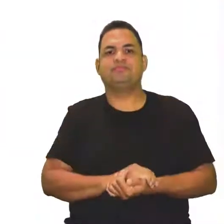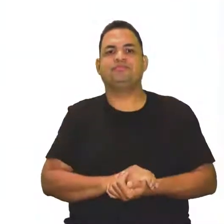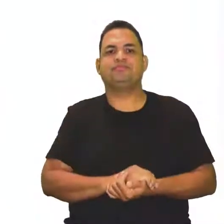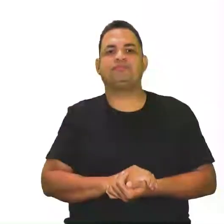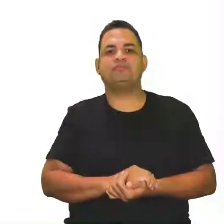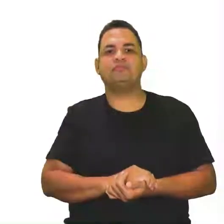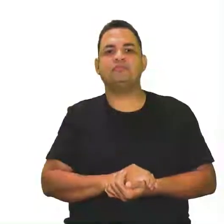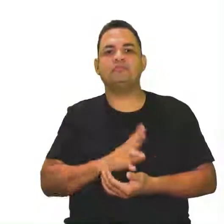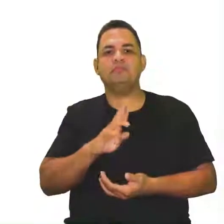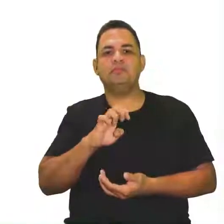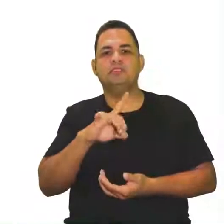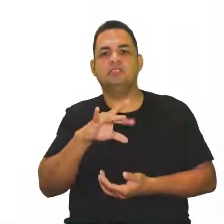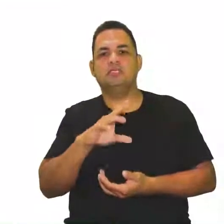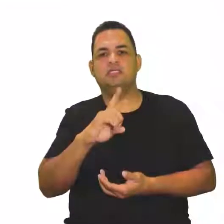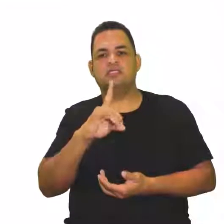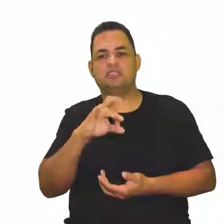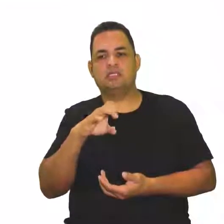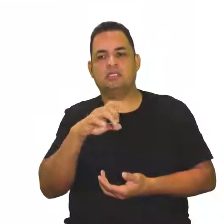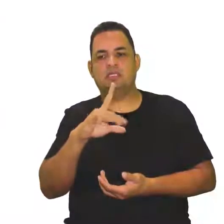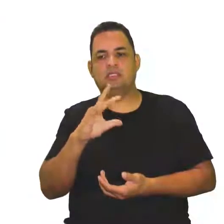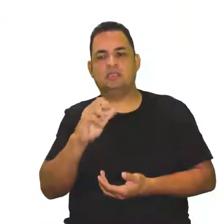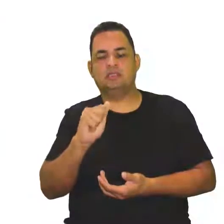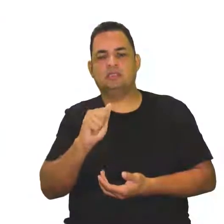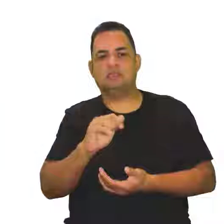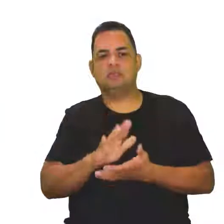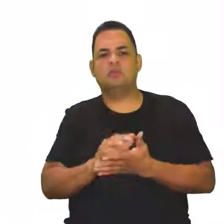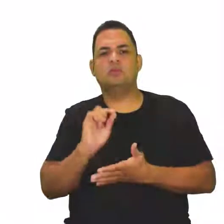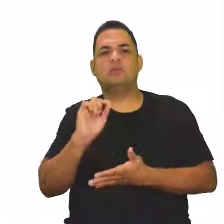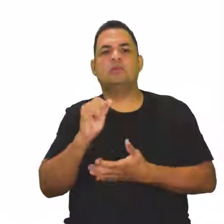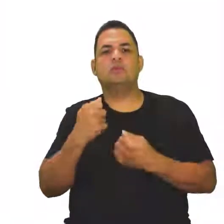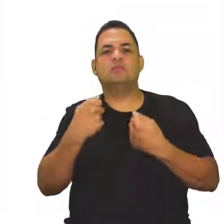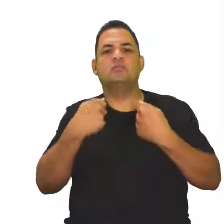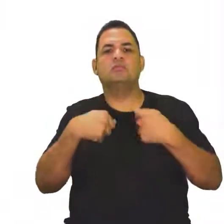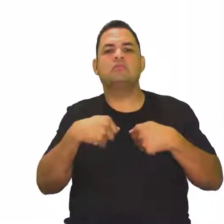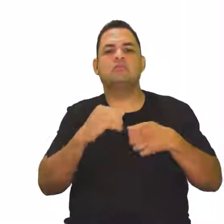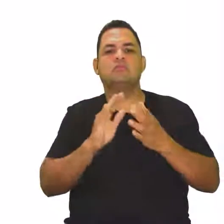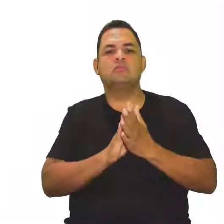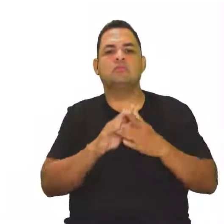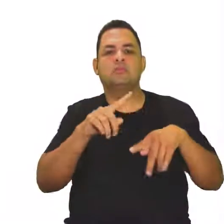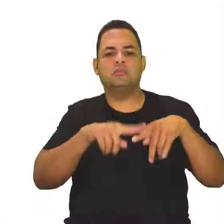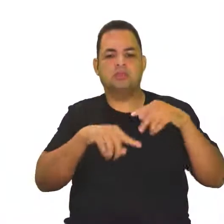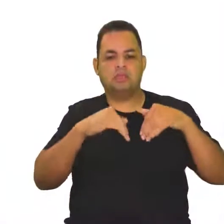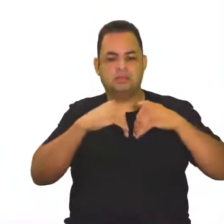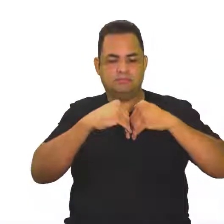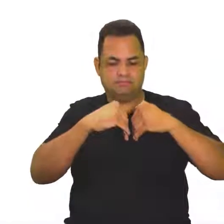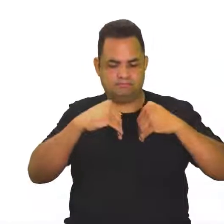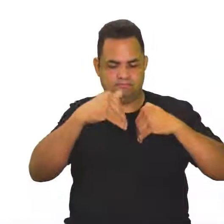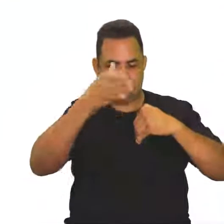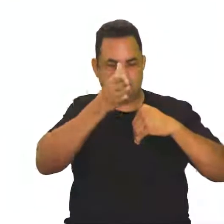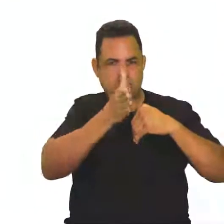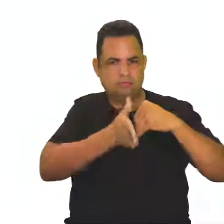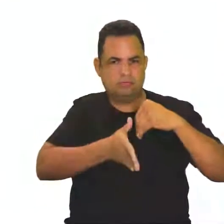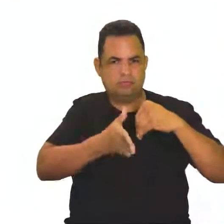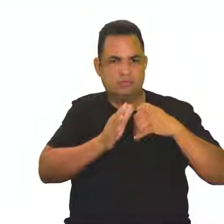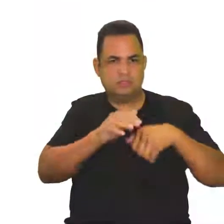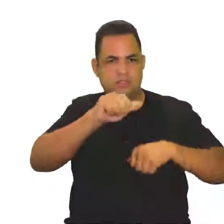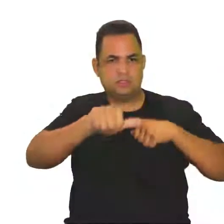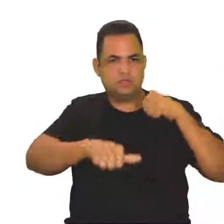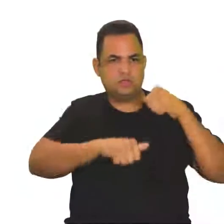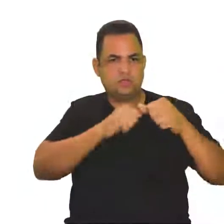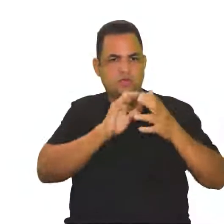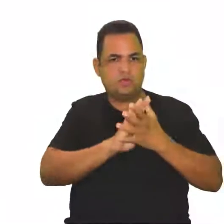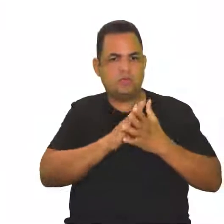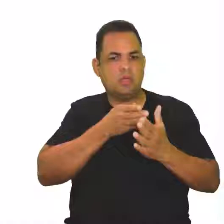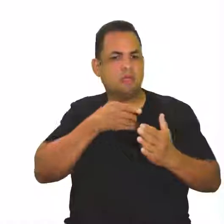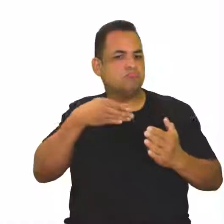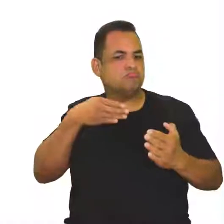Então, rigidez dielétrica, o que é isso? É possível um material isolante se tornar condutor? Essa